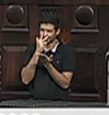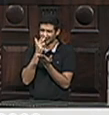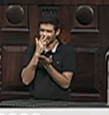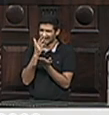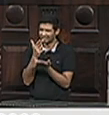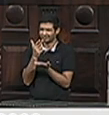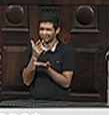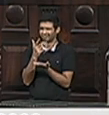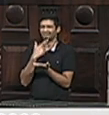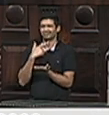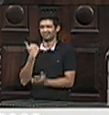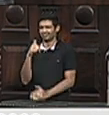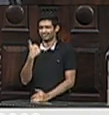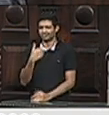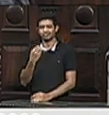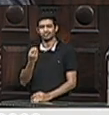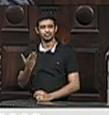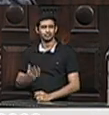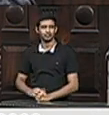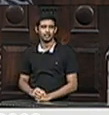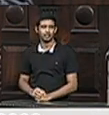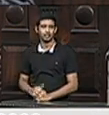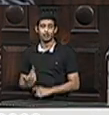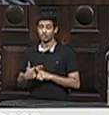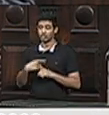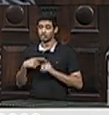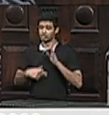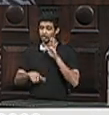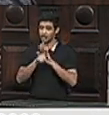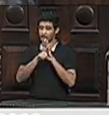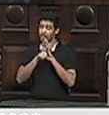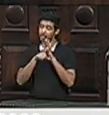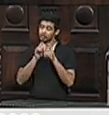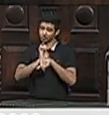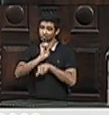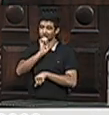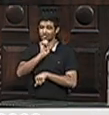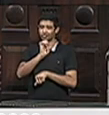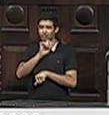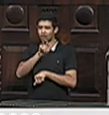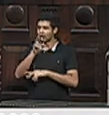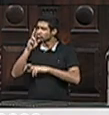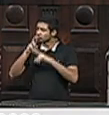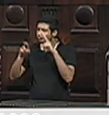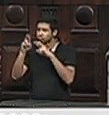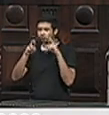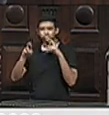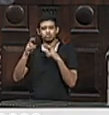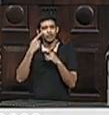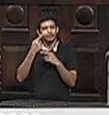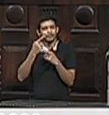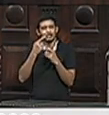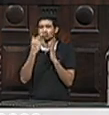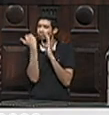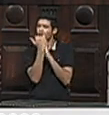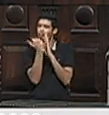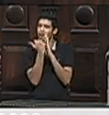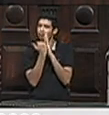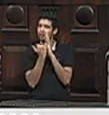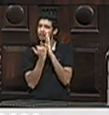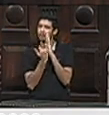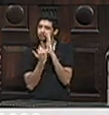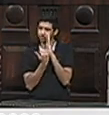mensagem que modifica a composição do Conselho Estadual de Trabalho e faz